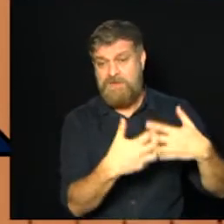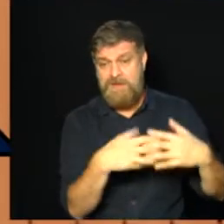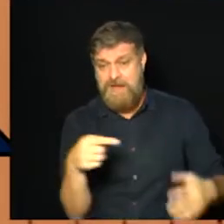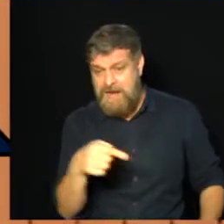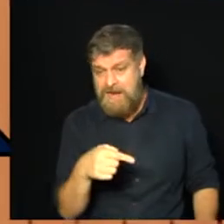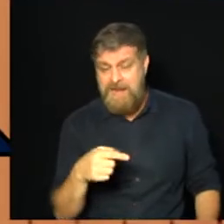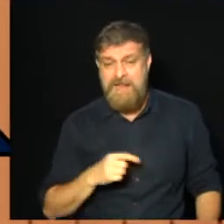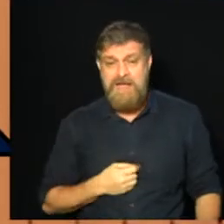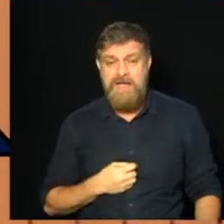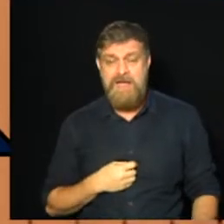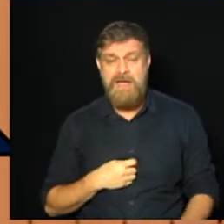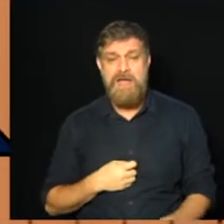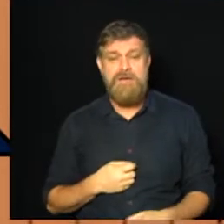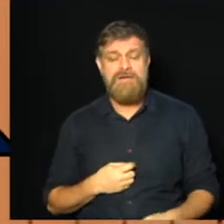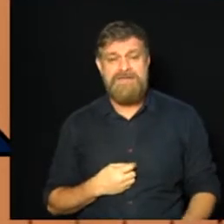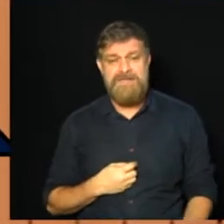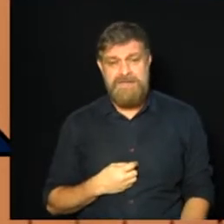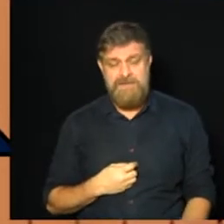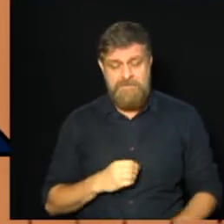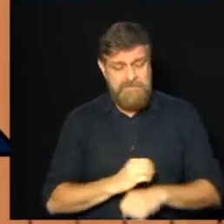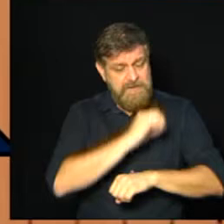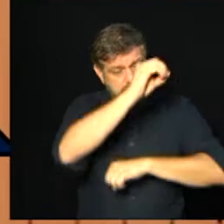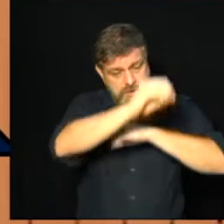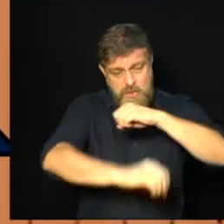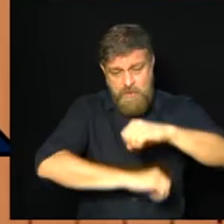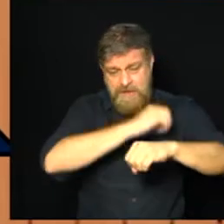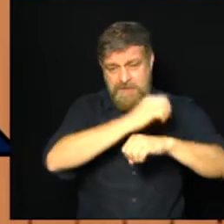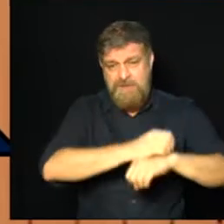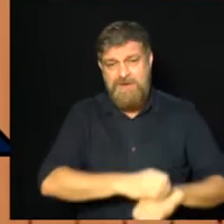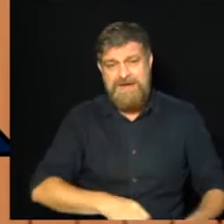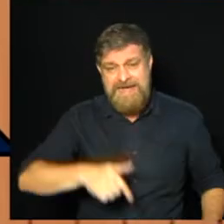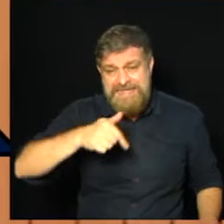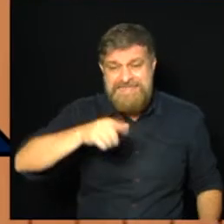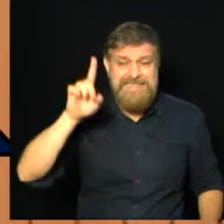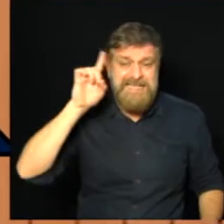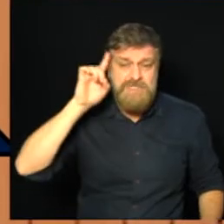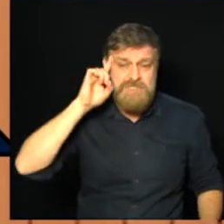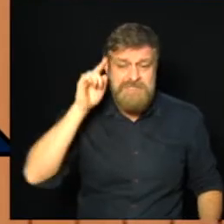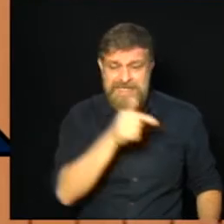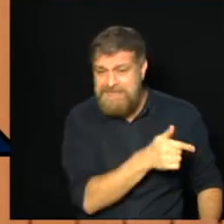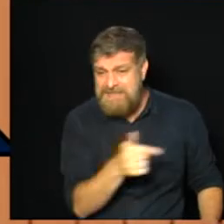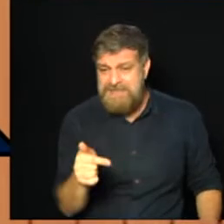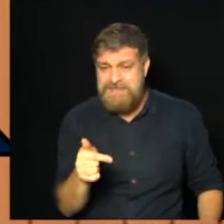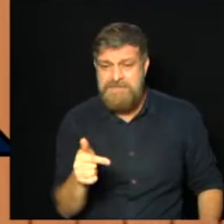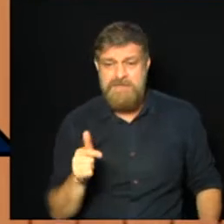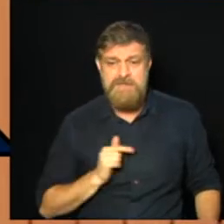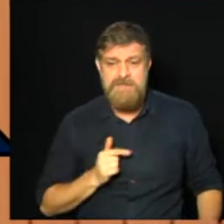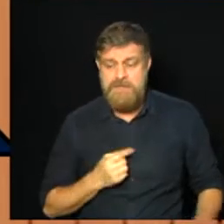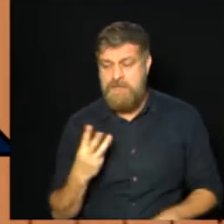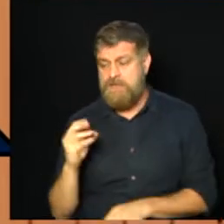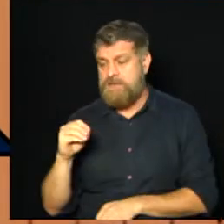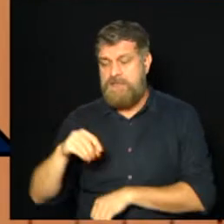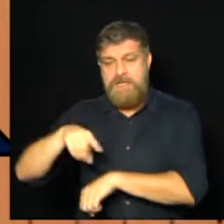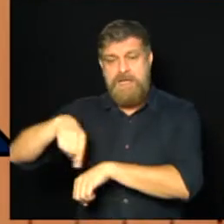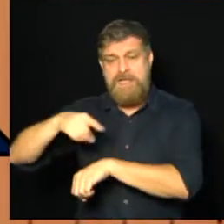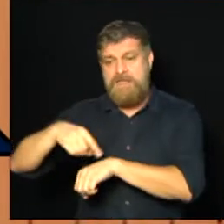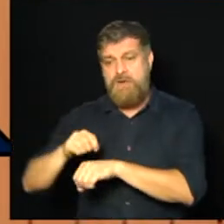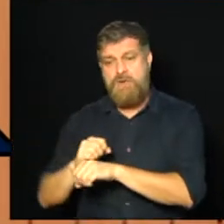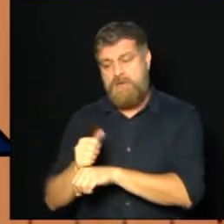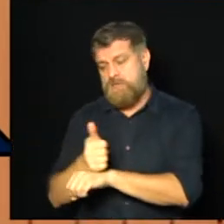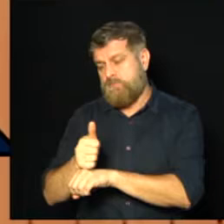e 7 dias por semana, porque a jornada de trabalho da assistência social é uma jornada de 30 horas